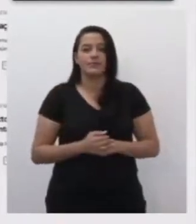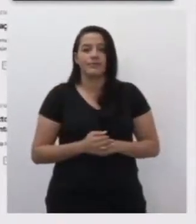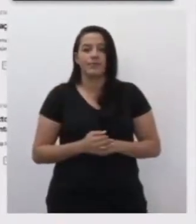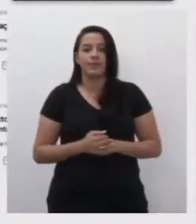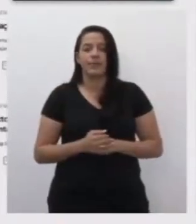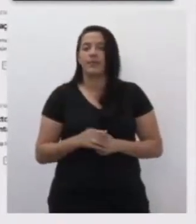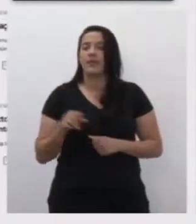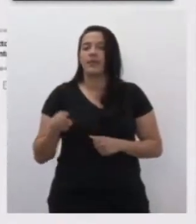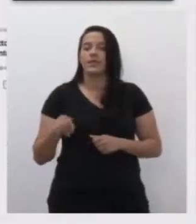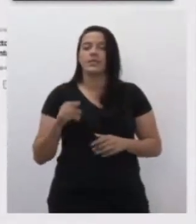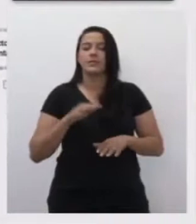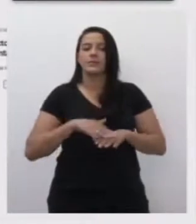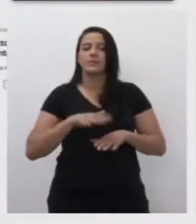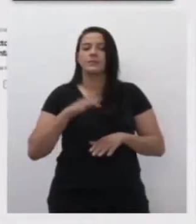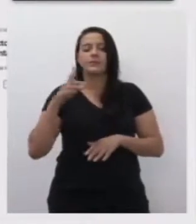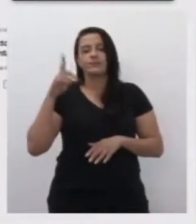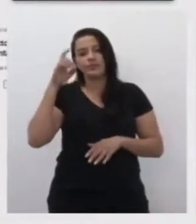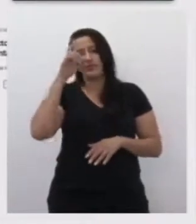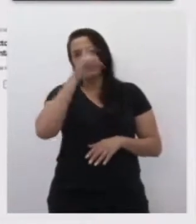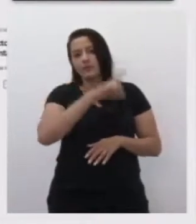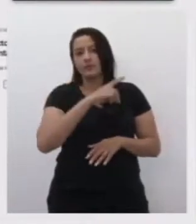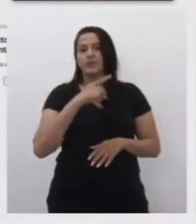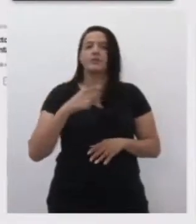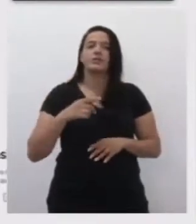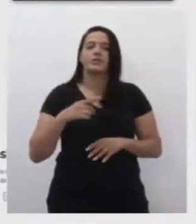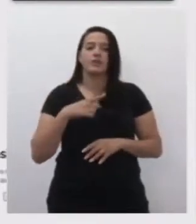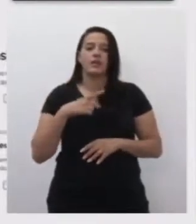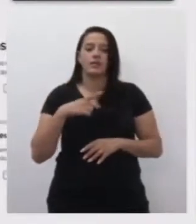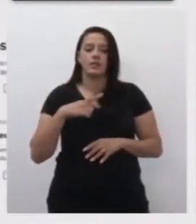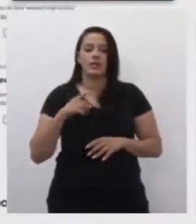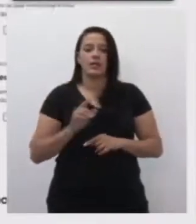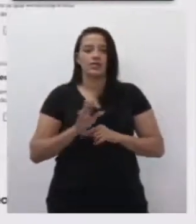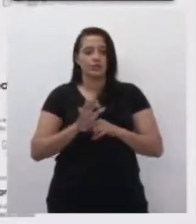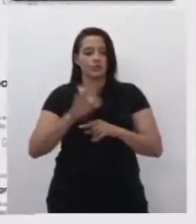dificuldade, né? Então, acho que acaba sendo bastante complementar ao ensino